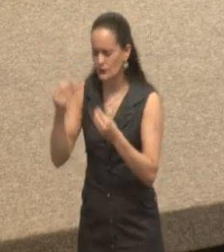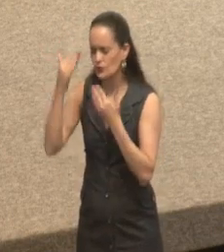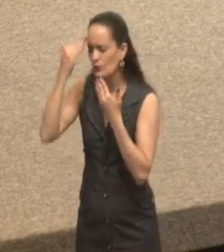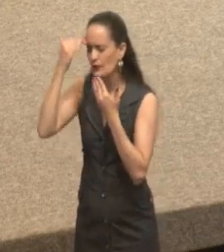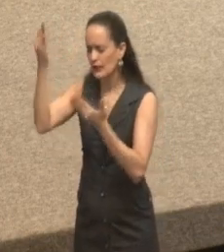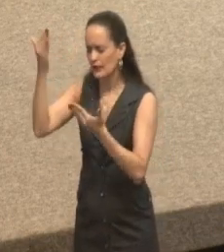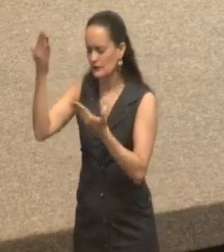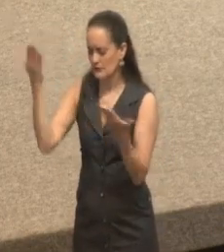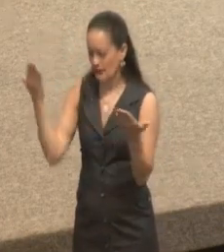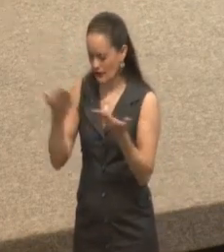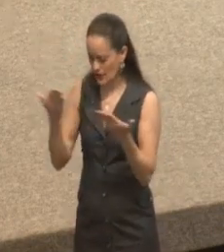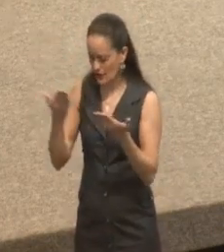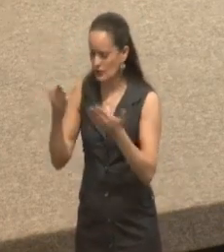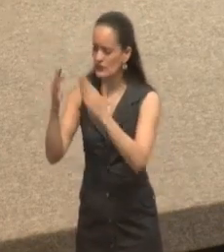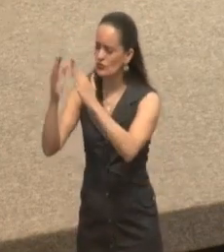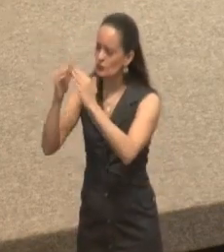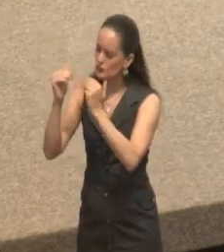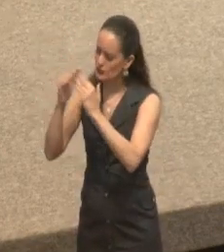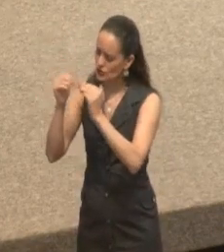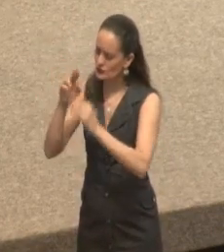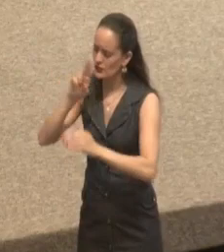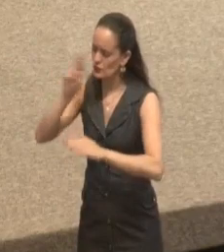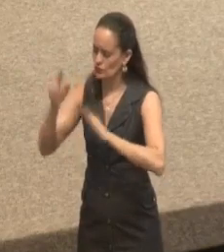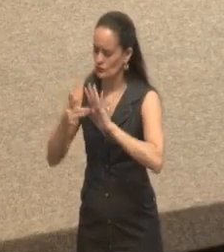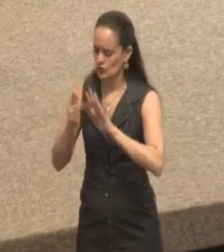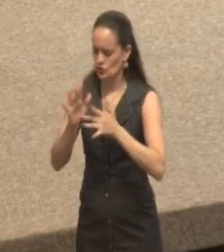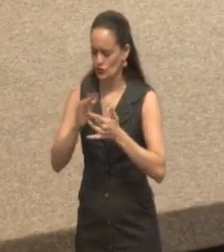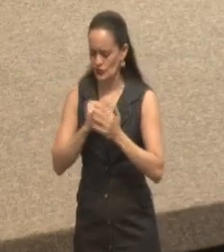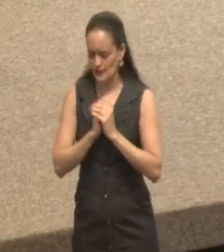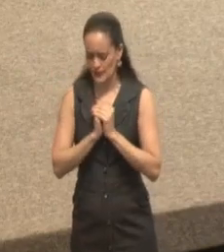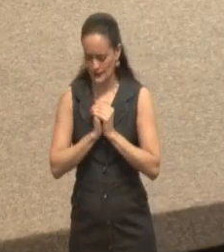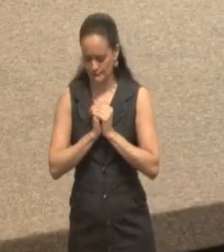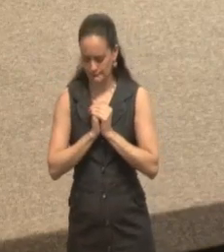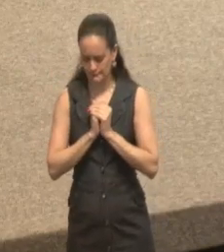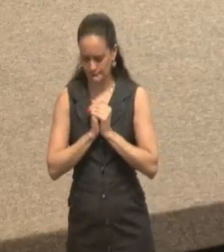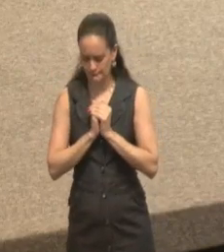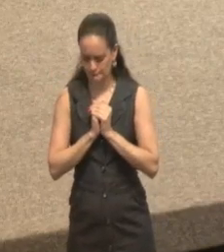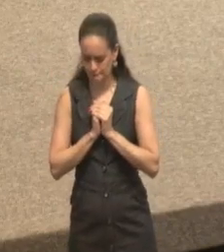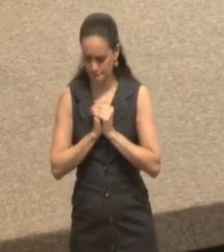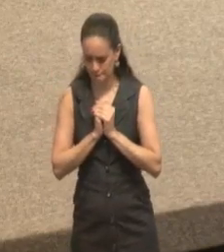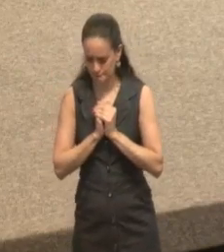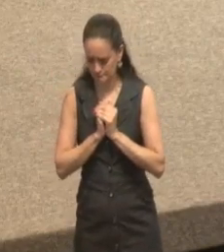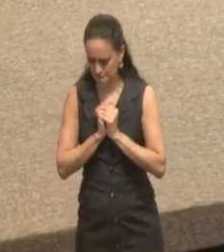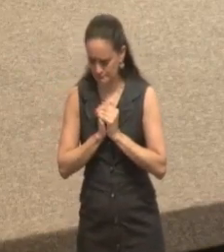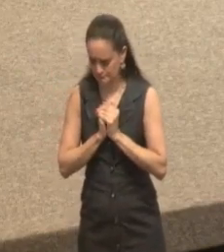Nós te agradecemos e nós te pedimos em nome de Jesus. Amém, Senhor.